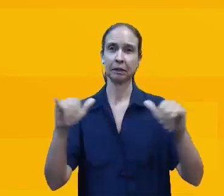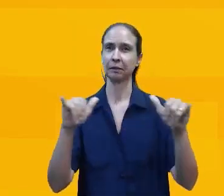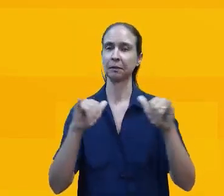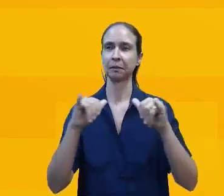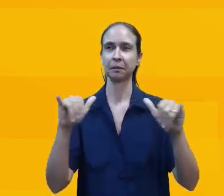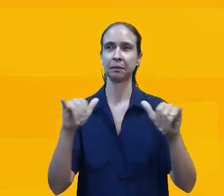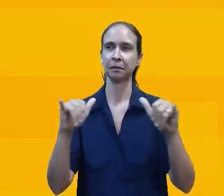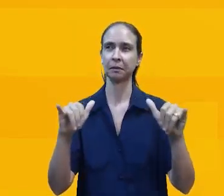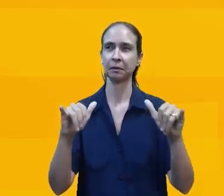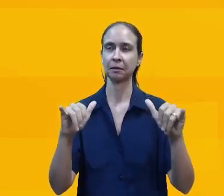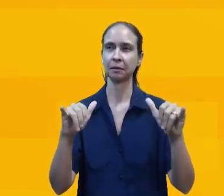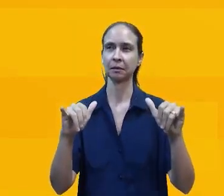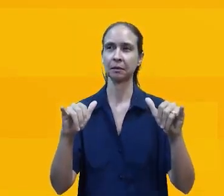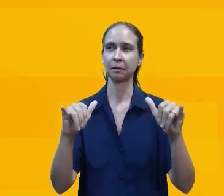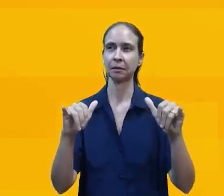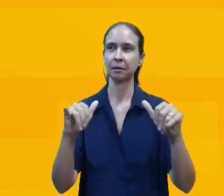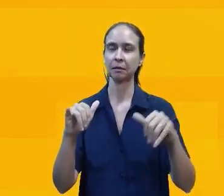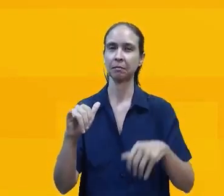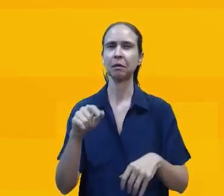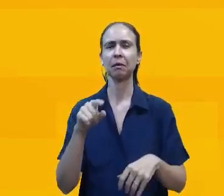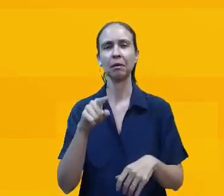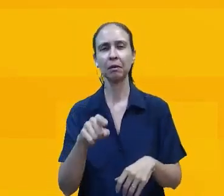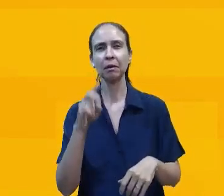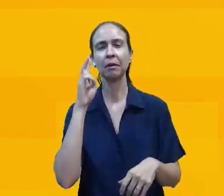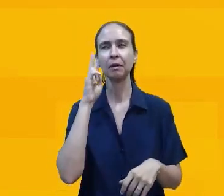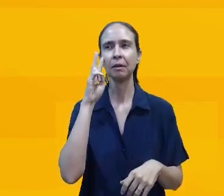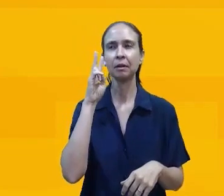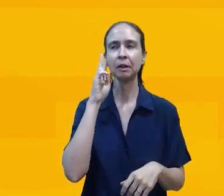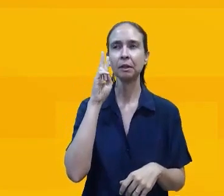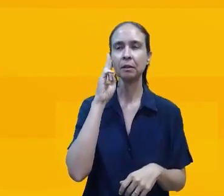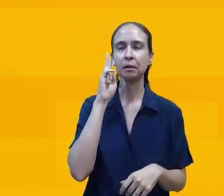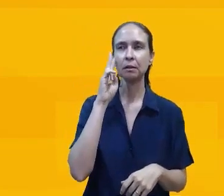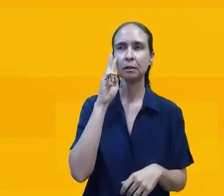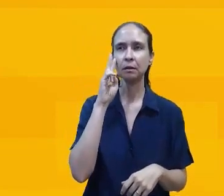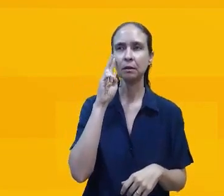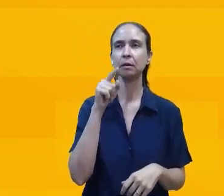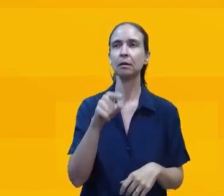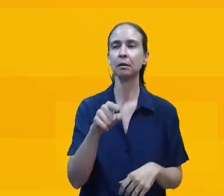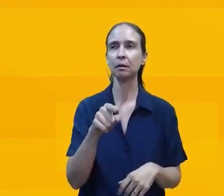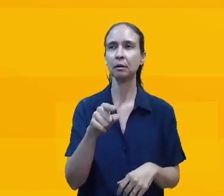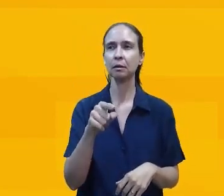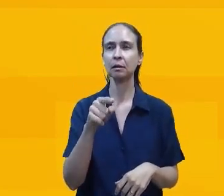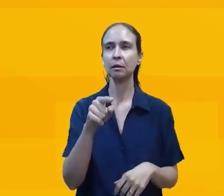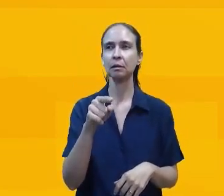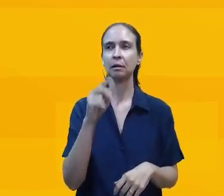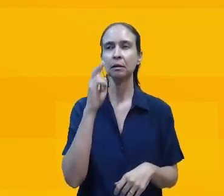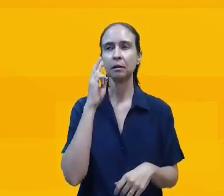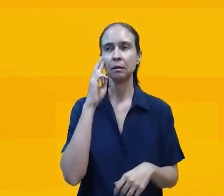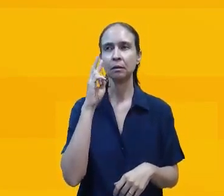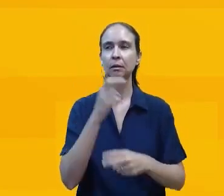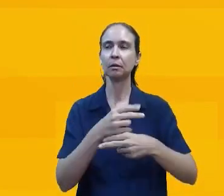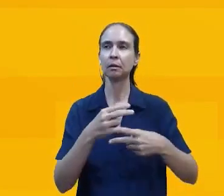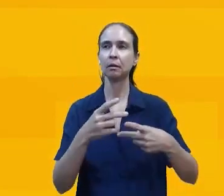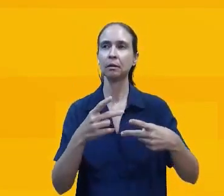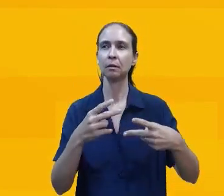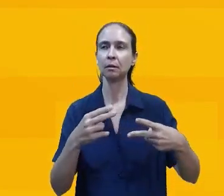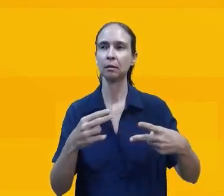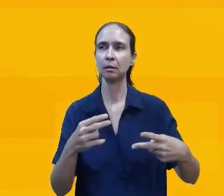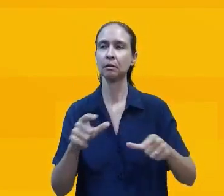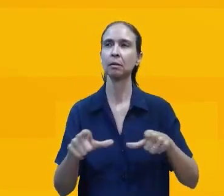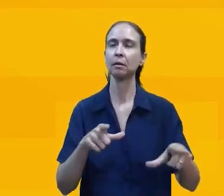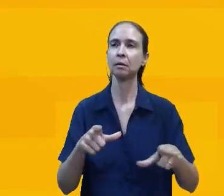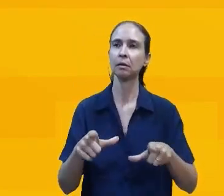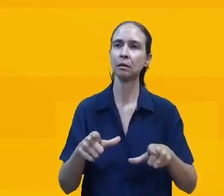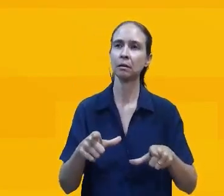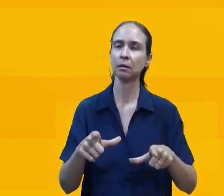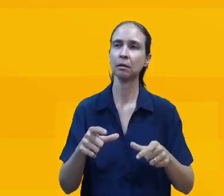Você lembra, em verdade, você capitaneou essa atividade, né? Quando nós fizemos o Simpósio Nacional de